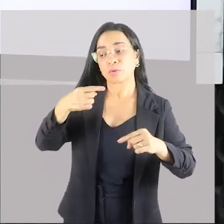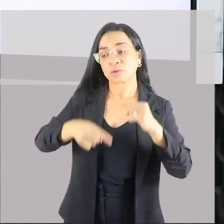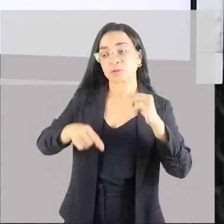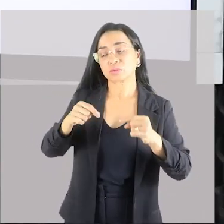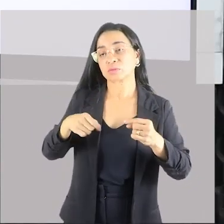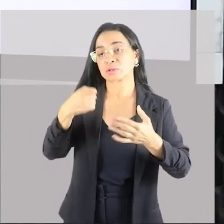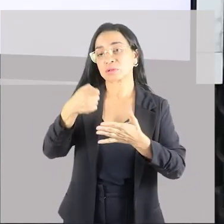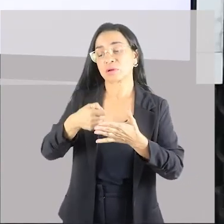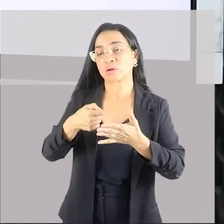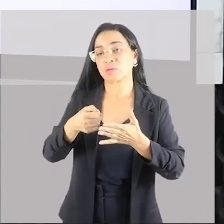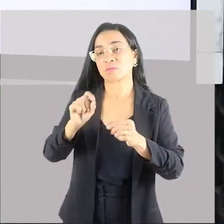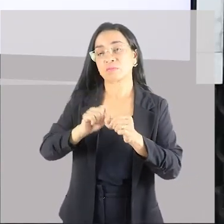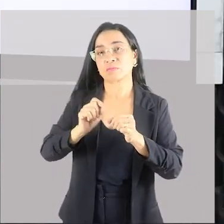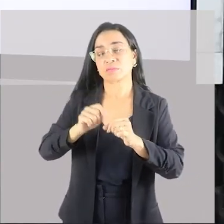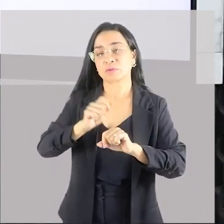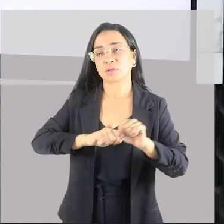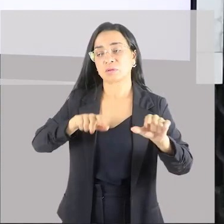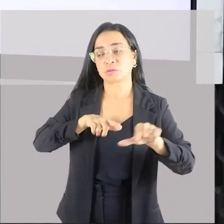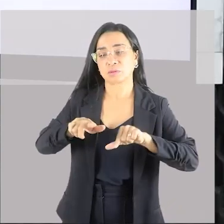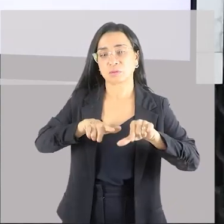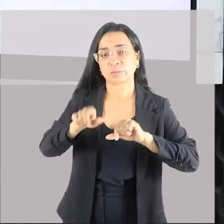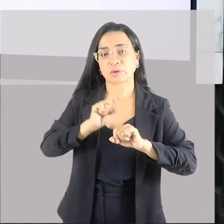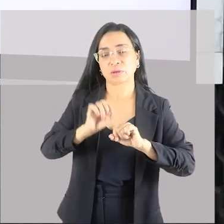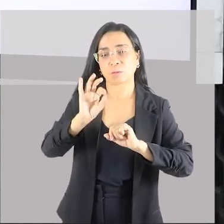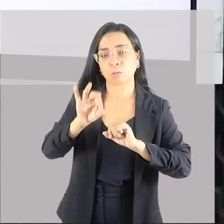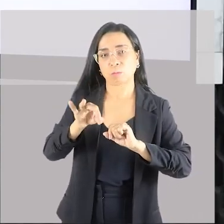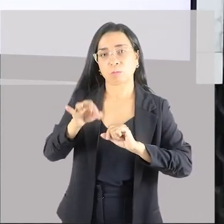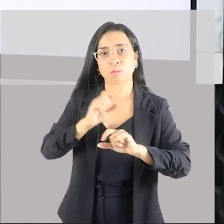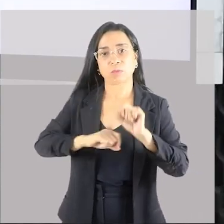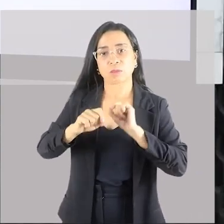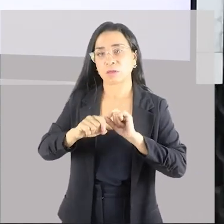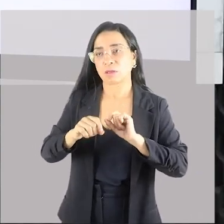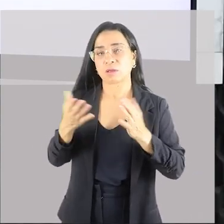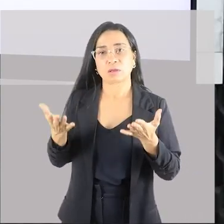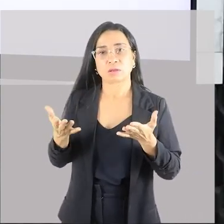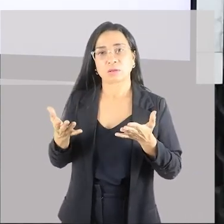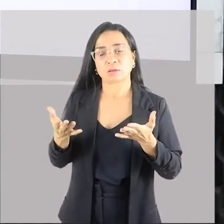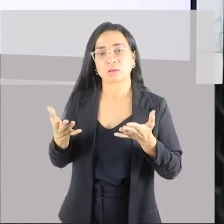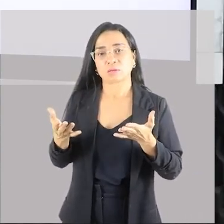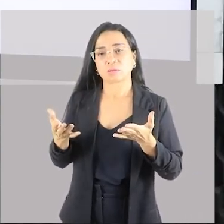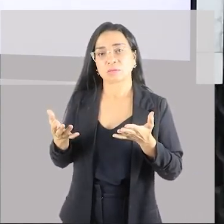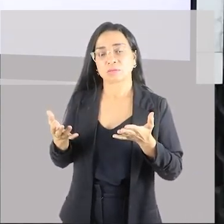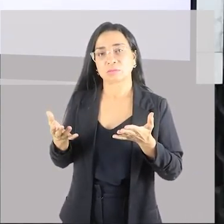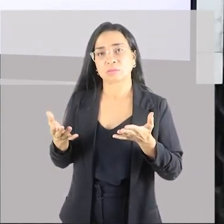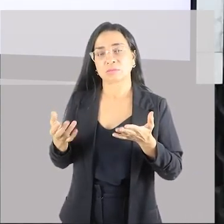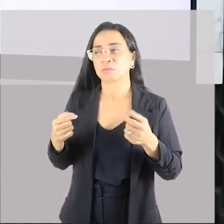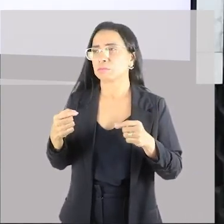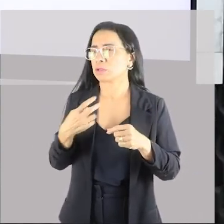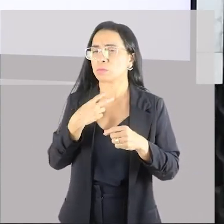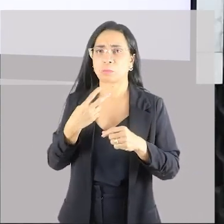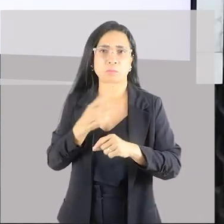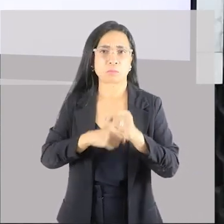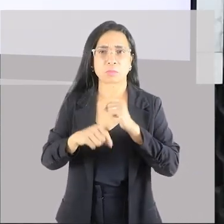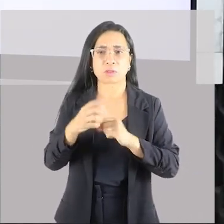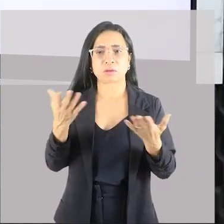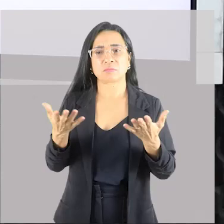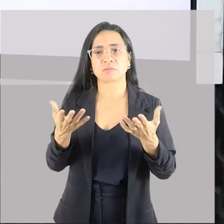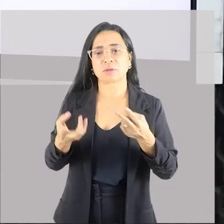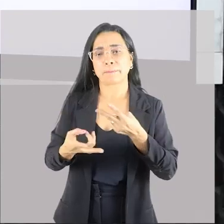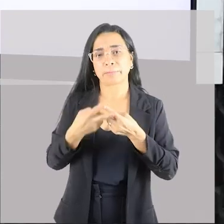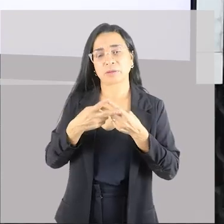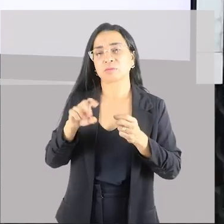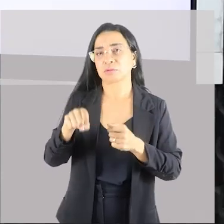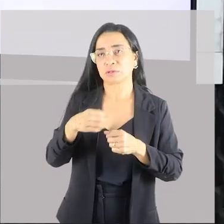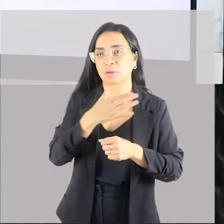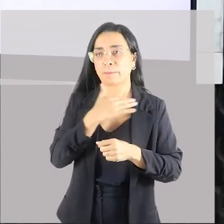prerrogativa, olha só, o político que não cumprir a sua prerrogativa, ele não deve ser preso, ele deve ser morto. Pegou?